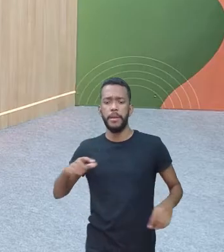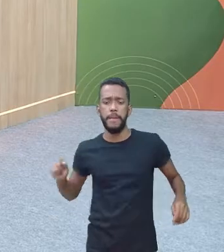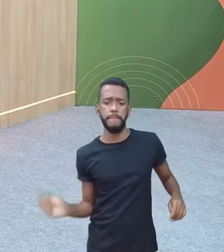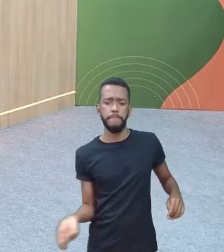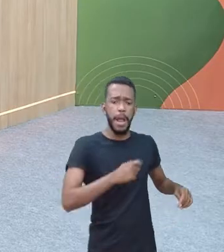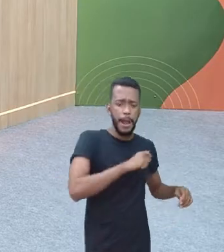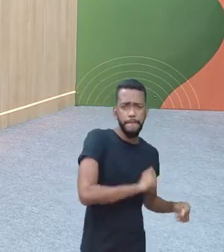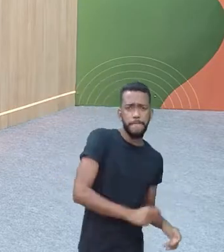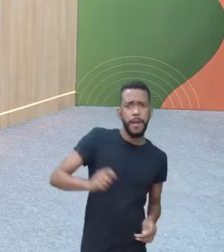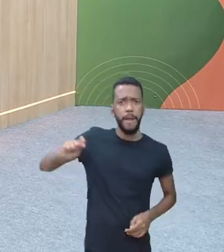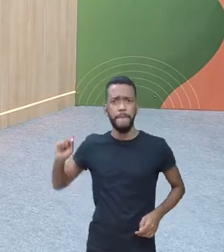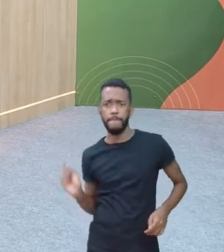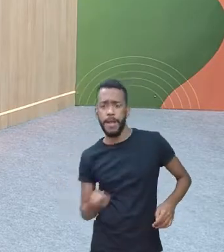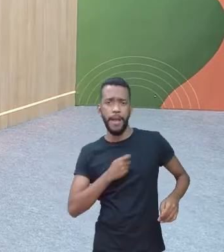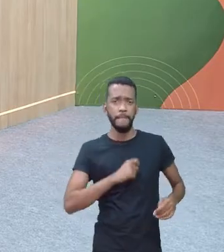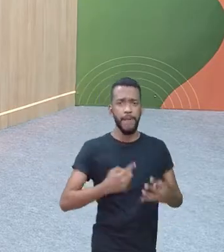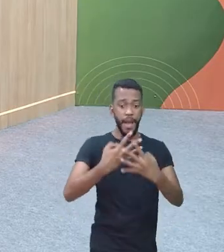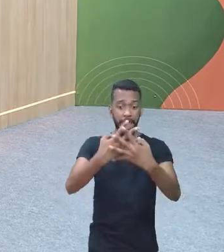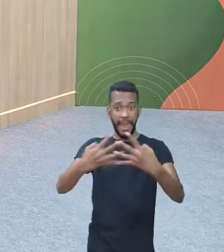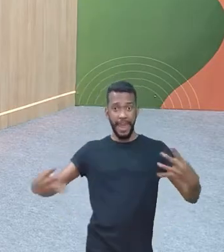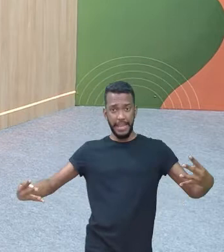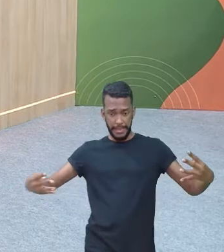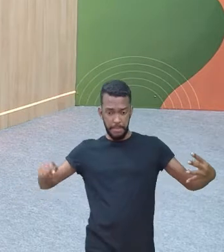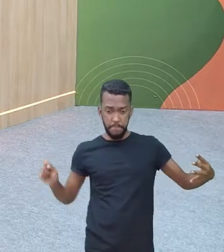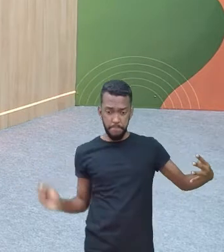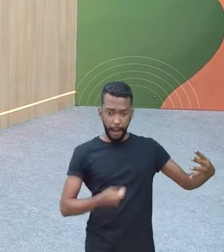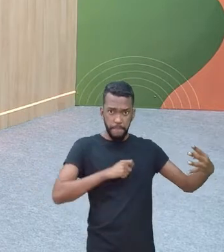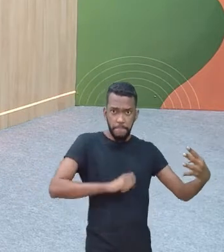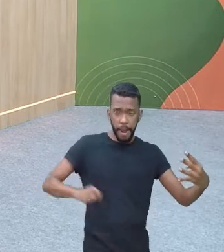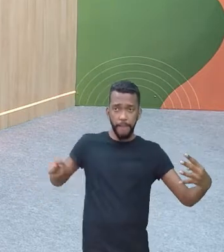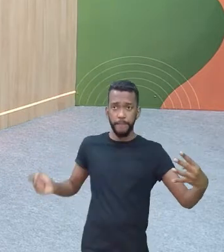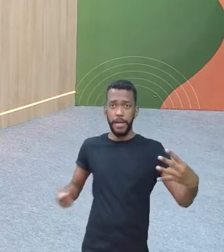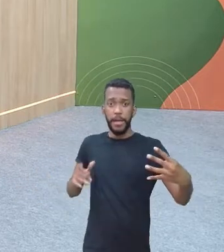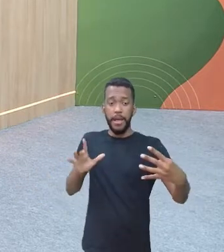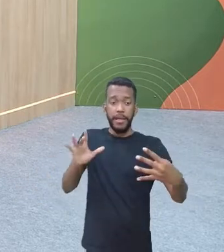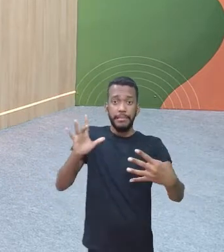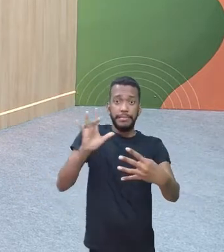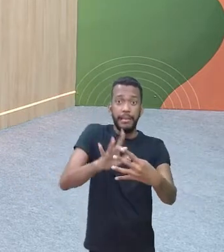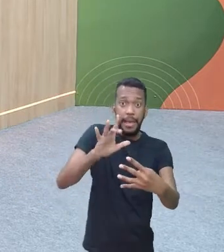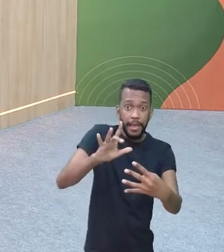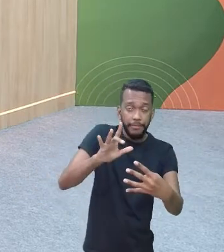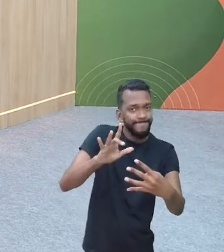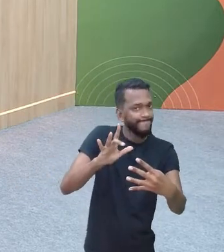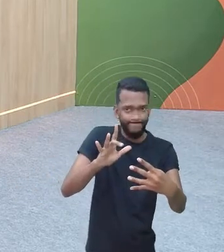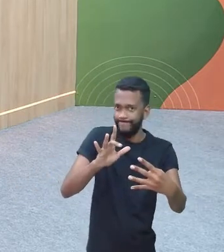pegar a peteca, tentando lá recuperar, e aí, de repente, você toca na